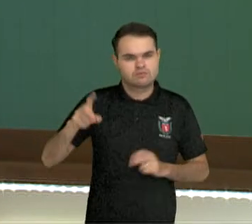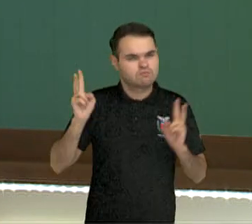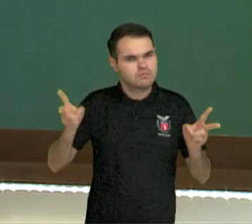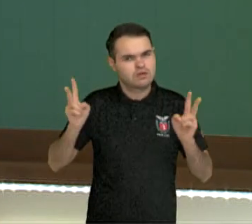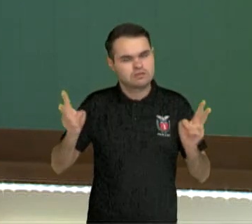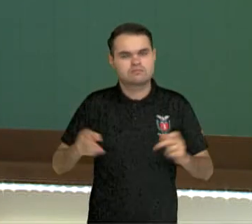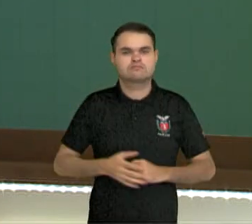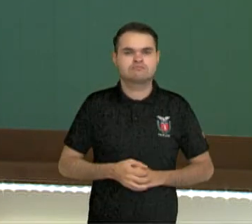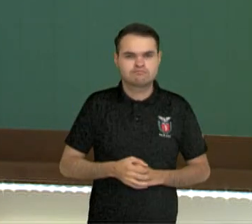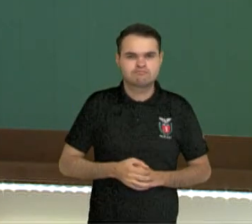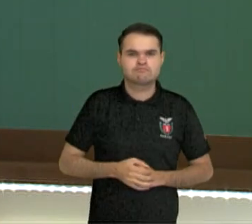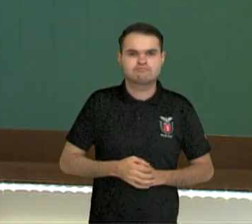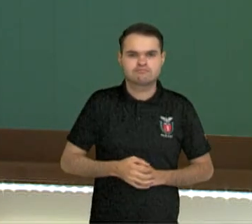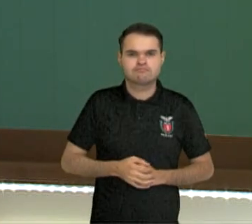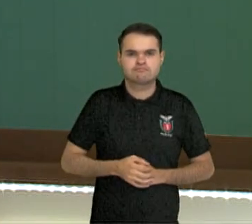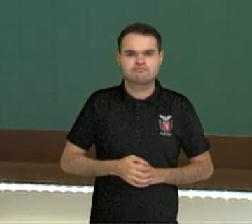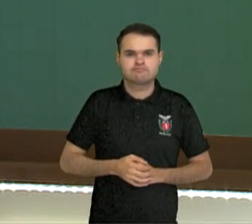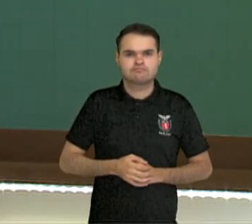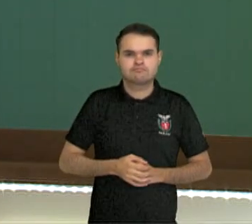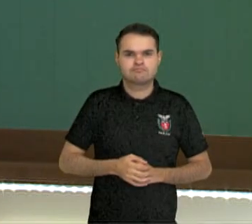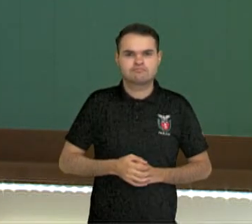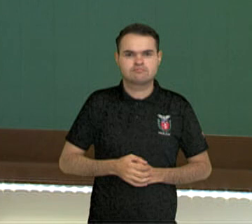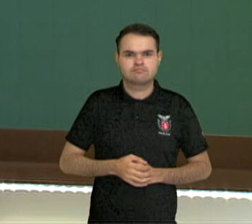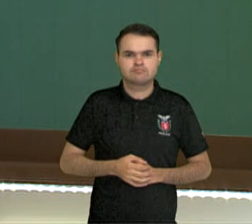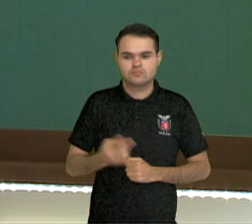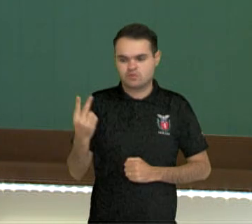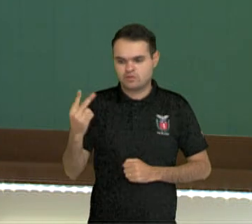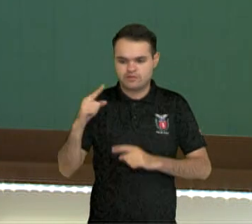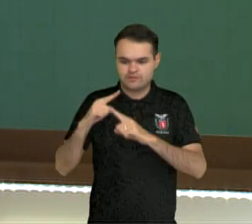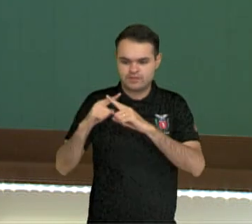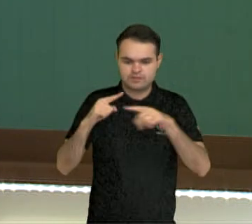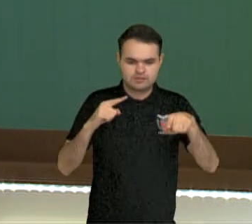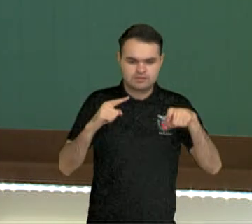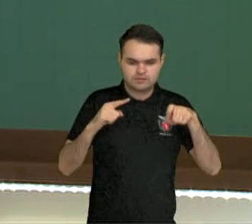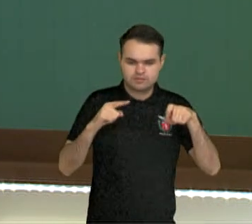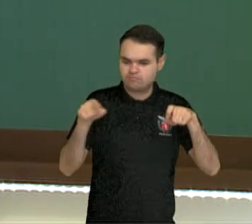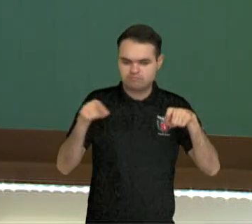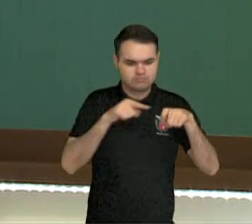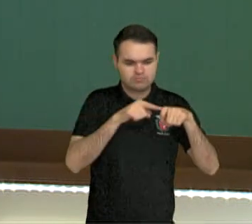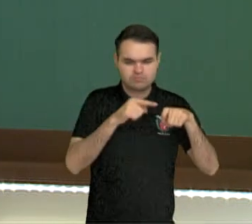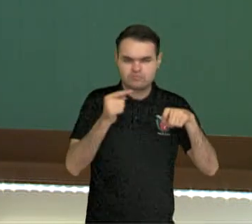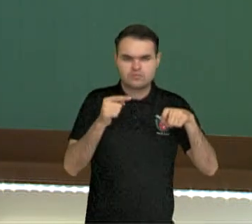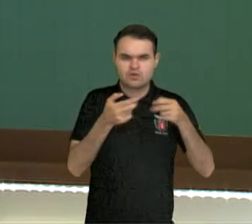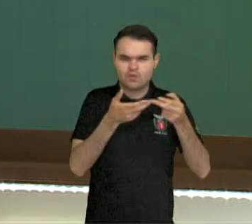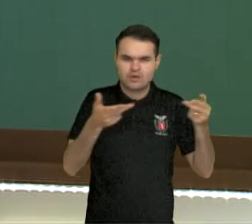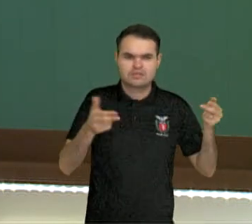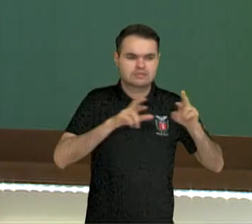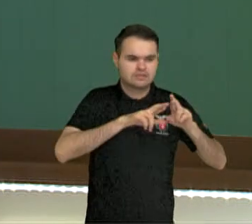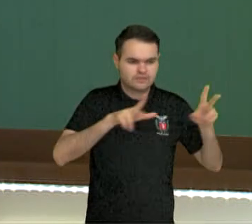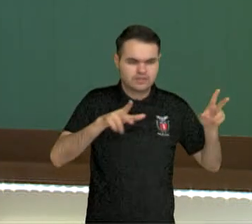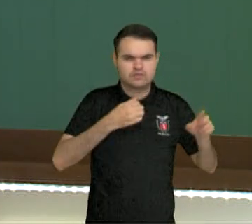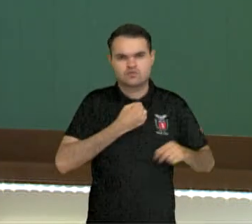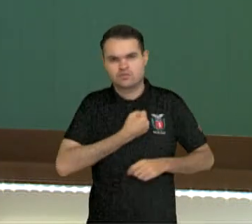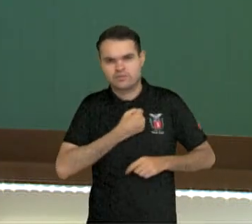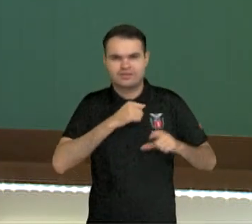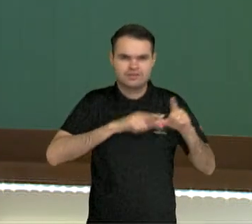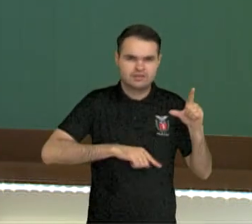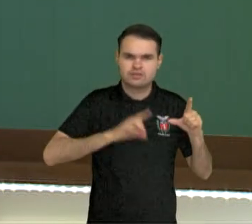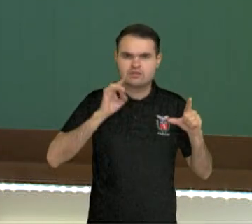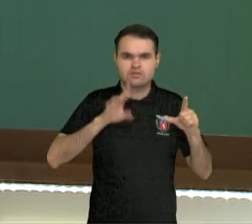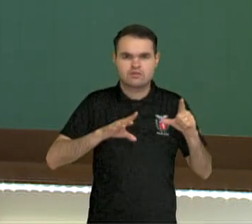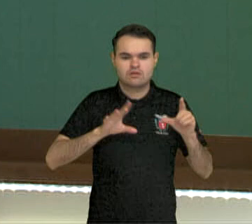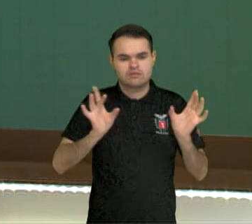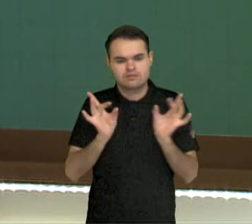coisa, 2x. O 2 multiplicando x, né? Quando você multiplica coisas diferentes, número e letra, basta você